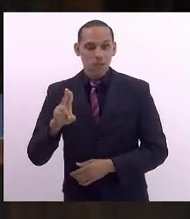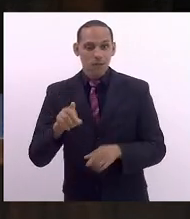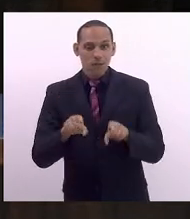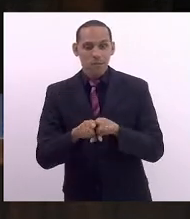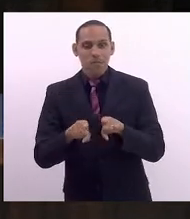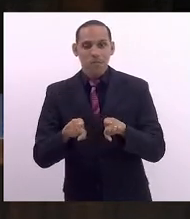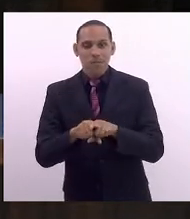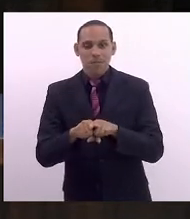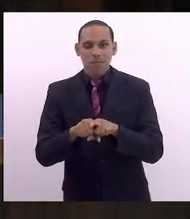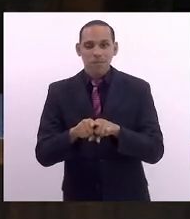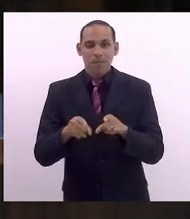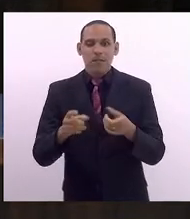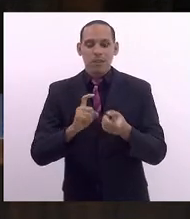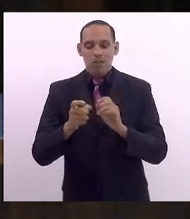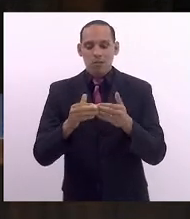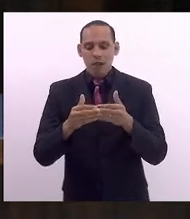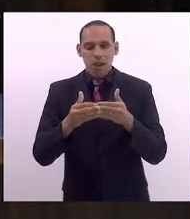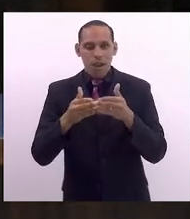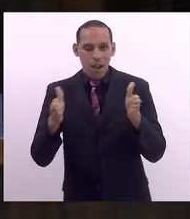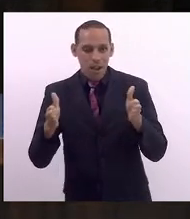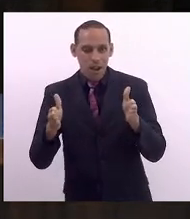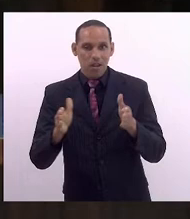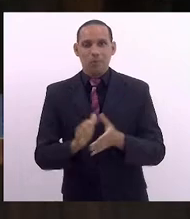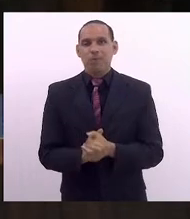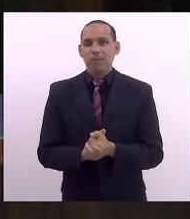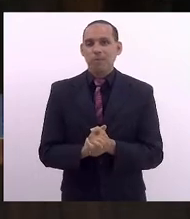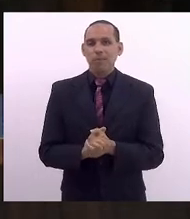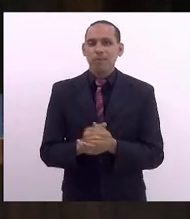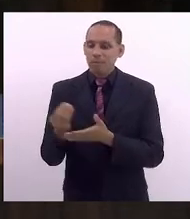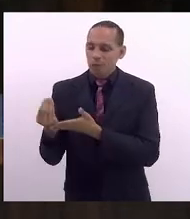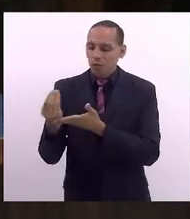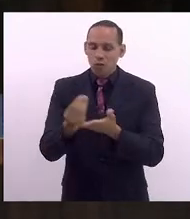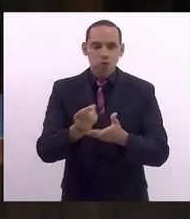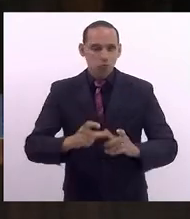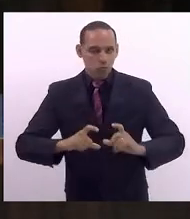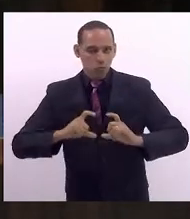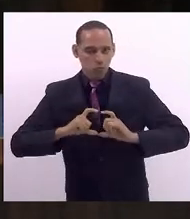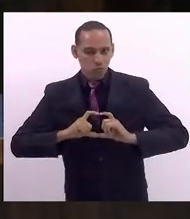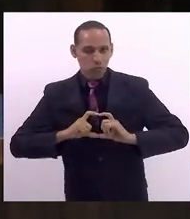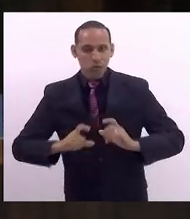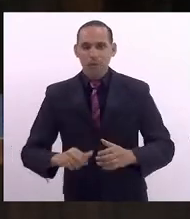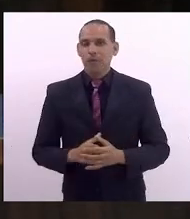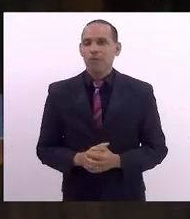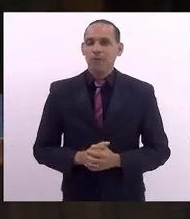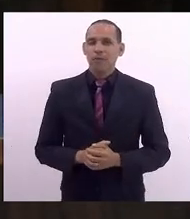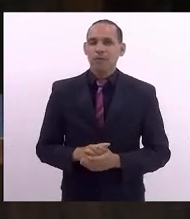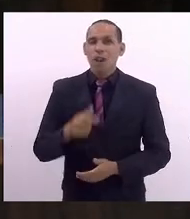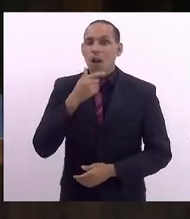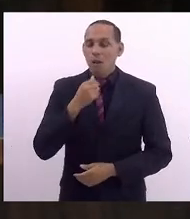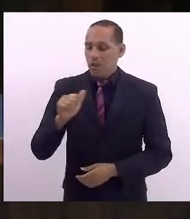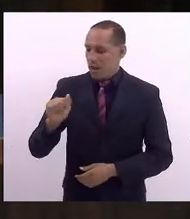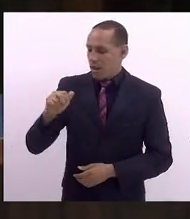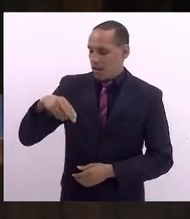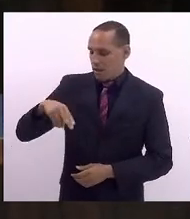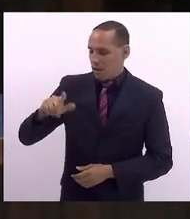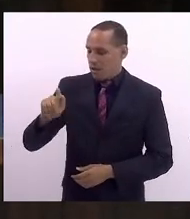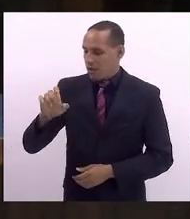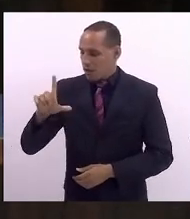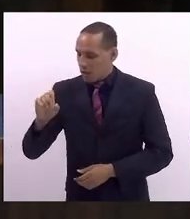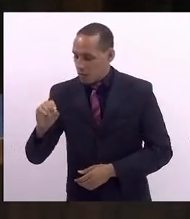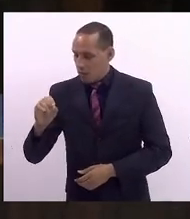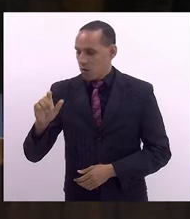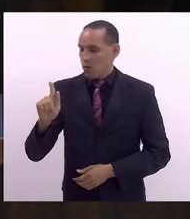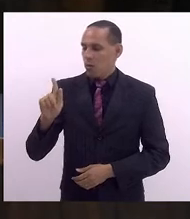aberta esta sessão solene de entrega de medalhas Tiradentes ao senhor Ângelo Gustavo Pereira